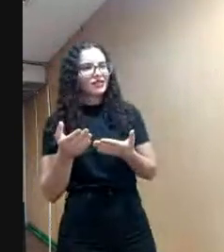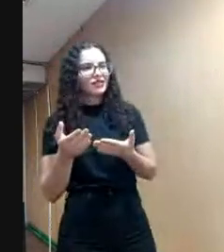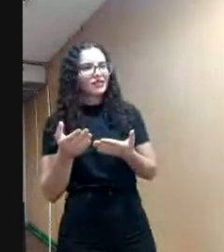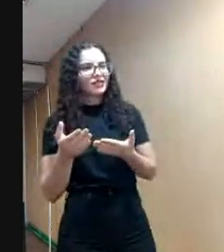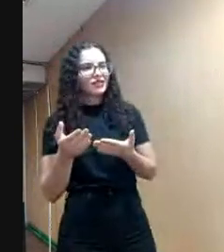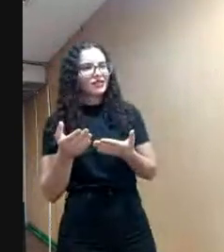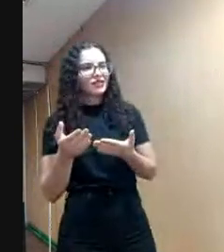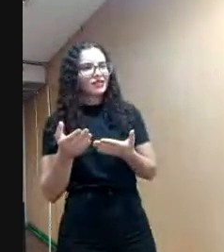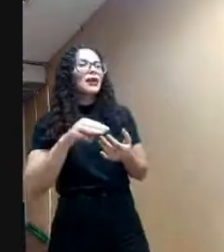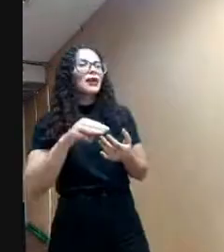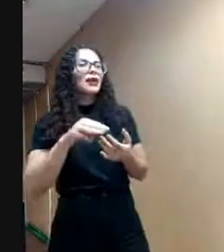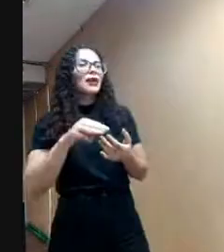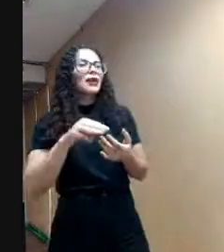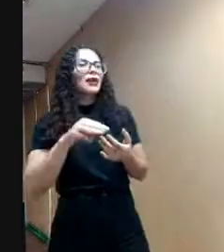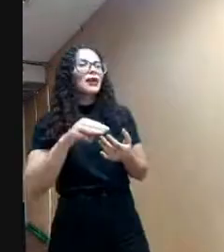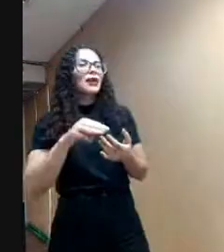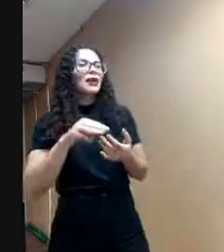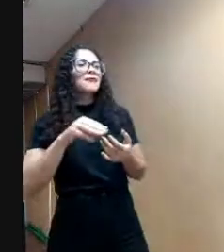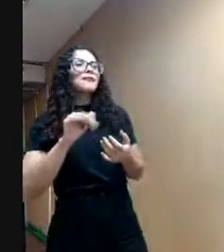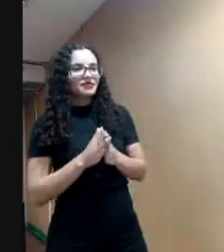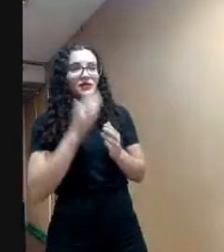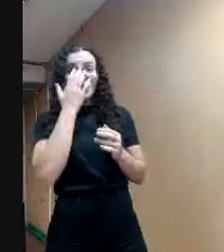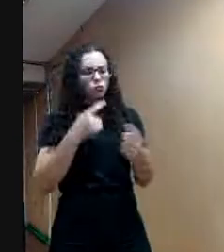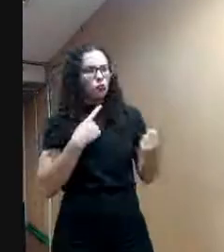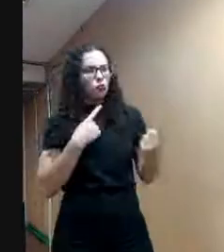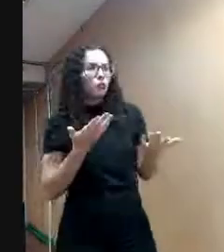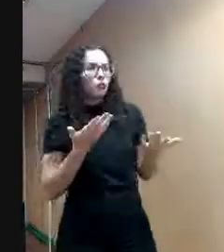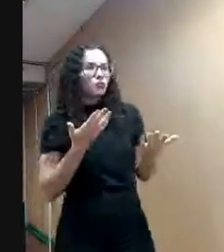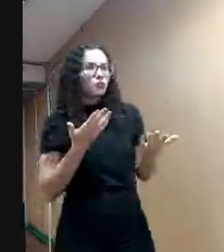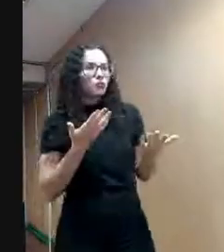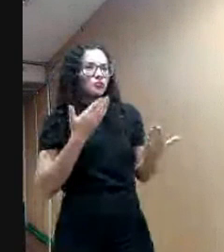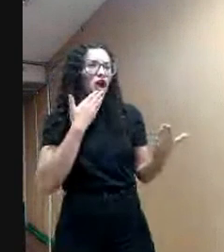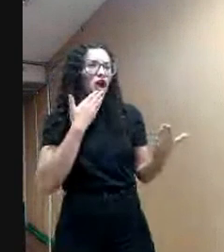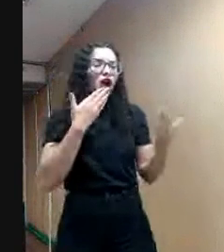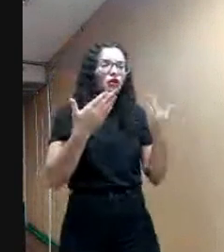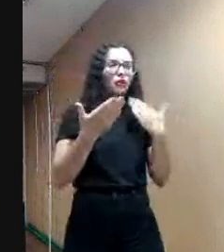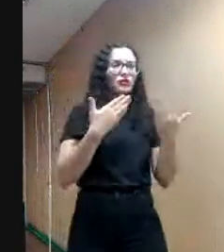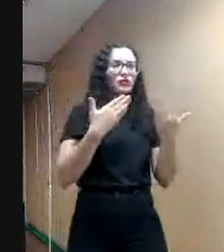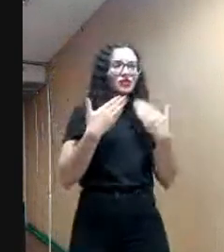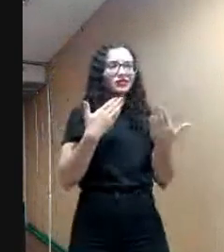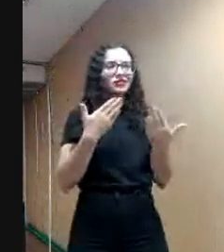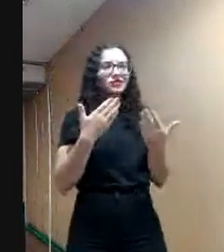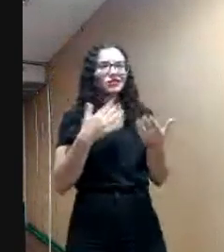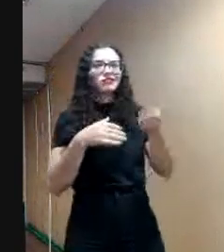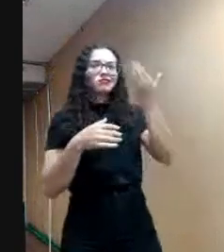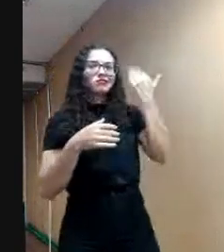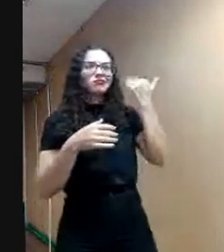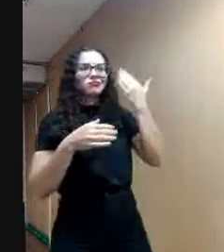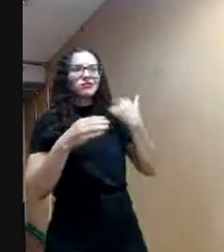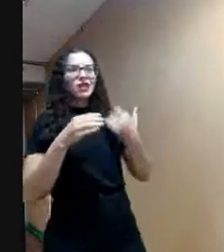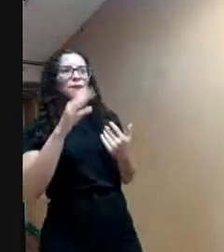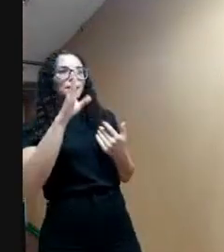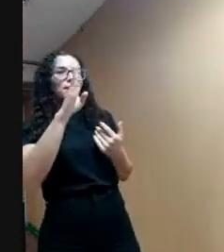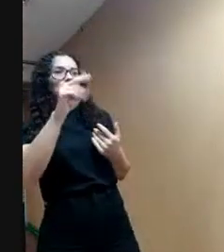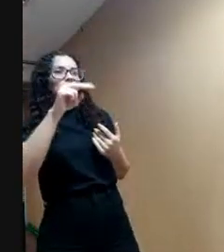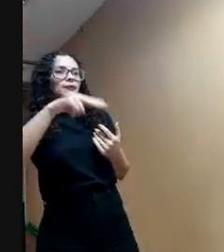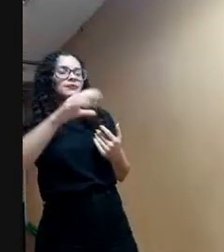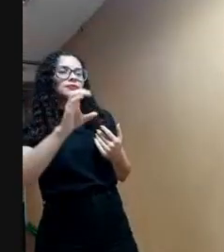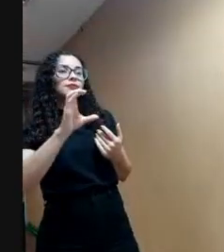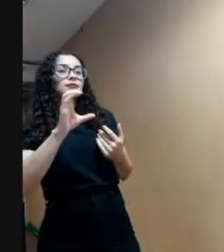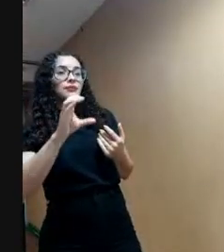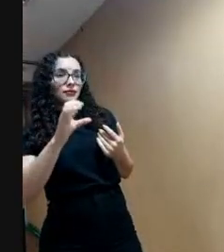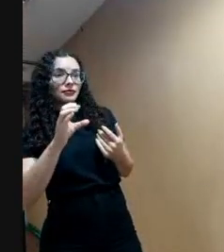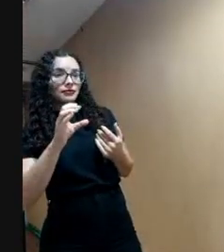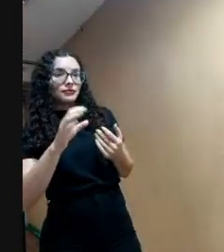que dialoga com esse discurso contra-hegemônico, né, implantado desde a BNCC, quando a gente vê